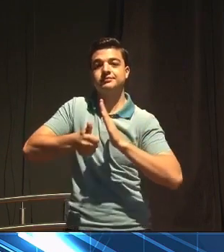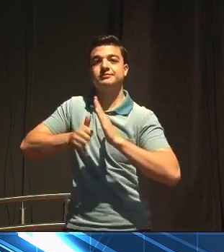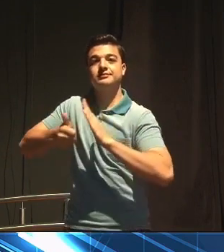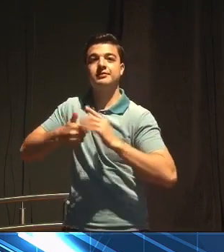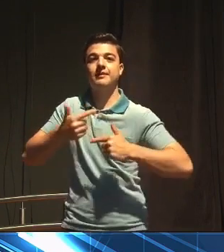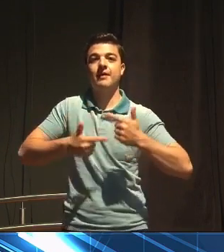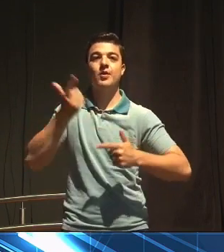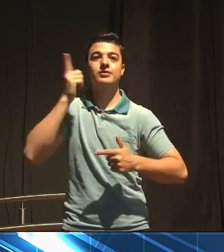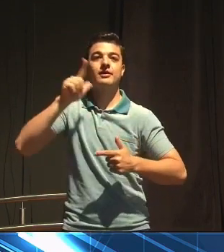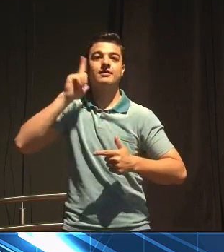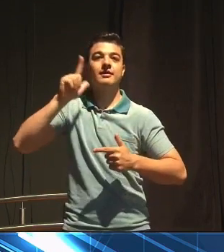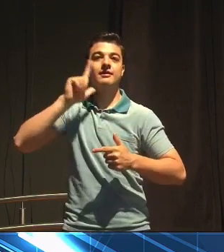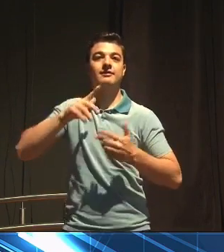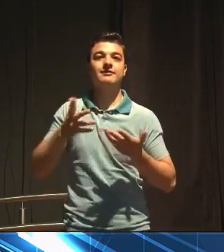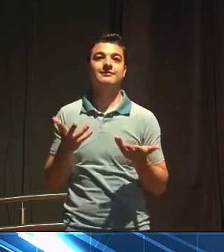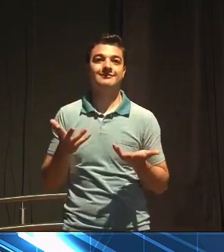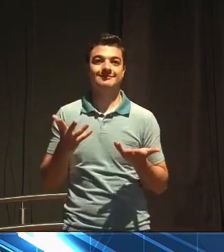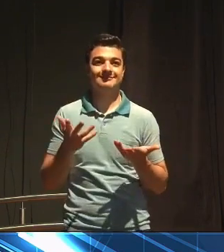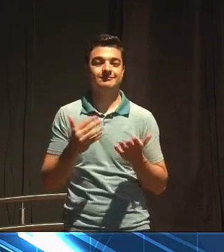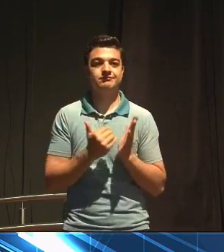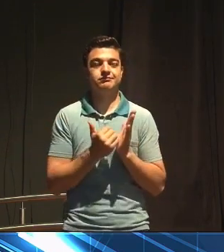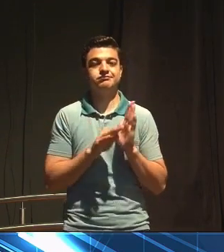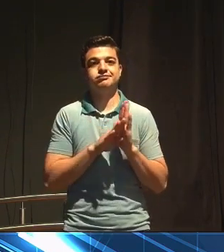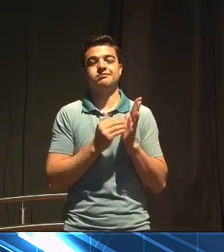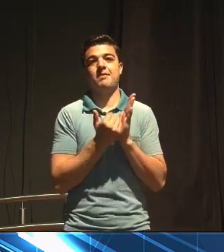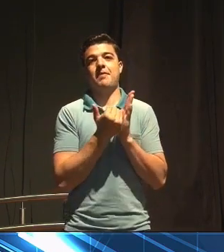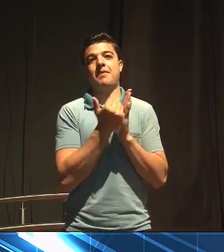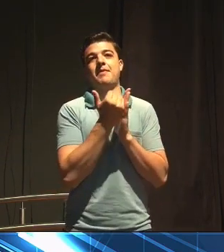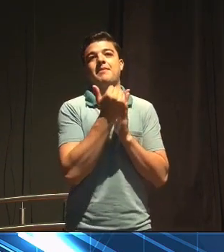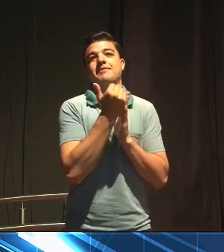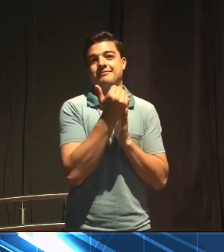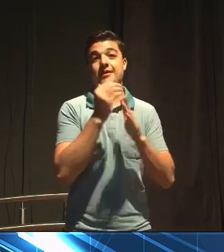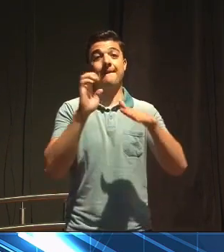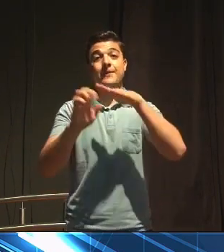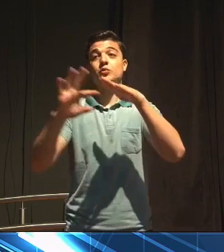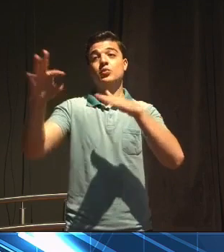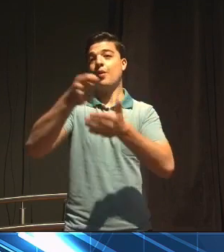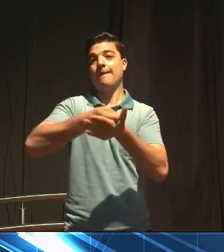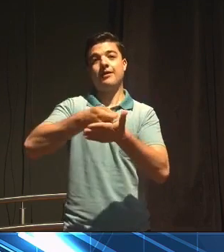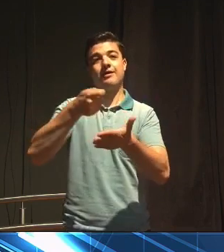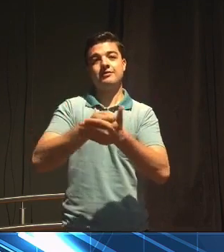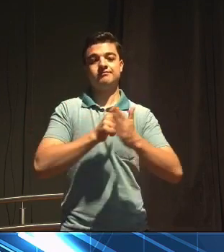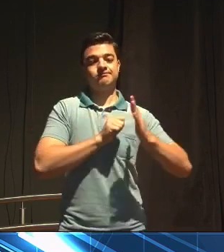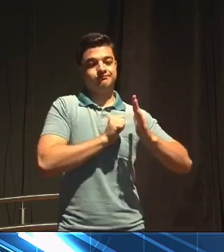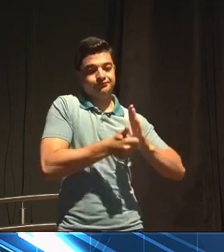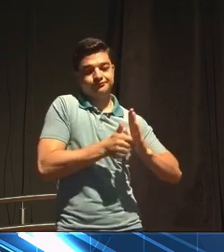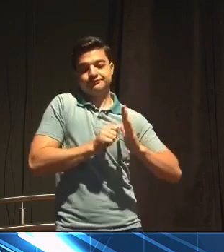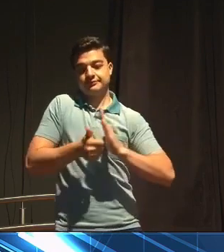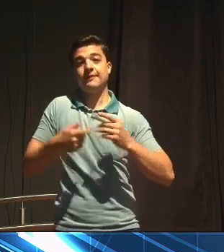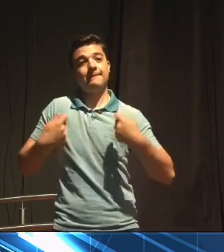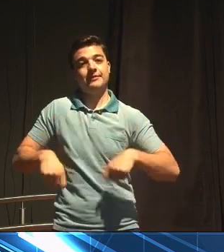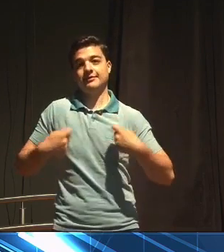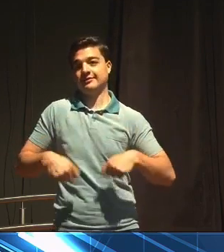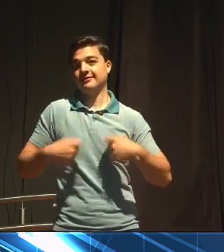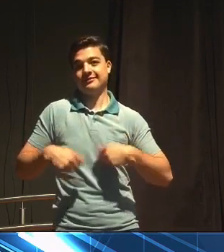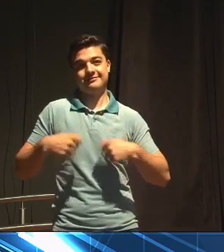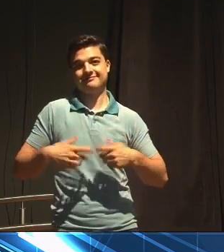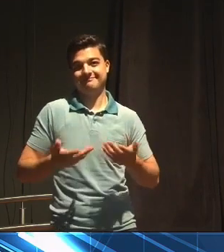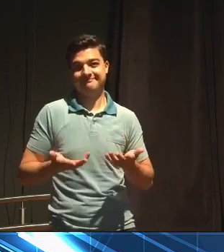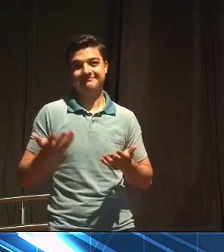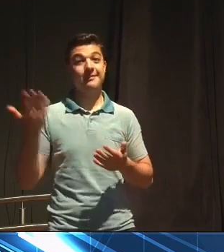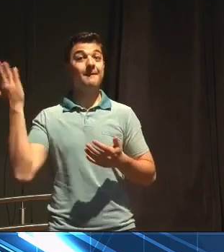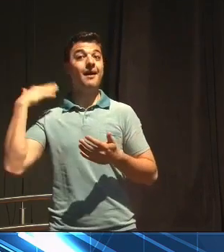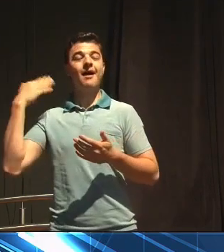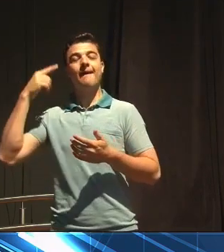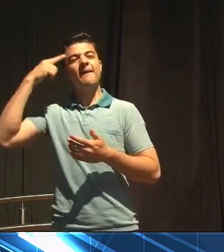eu não preciso atravessar a cidade para vir para o escritório". As empresas foram obrigadas a entender, então teve uma aceleração nessa